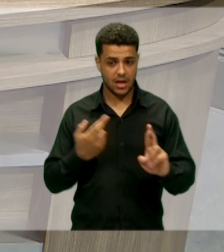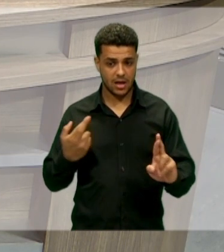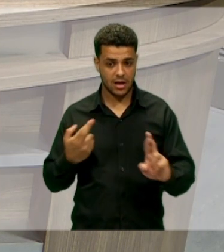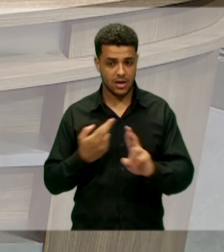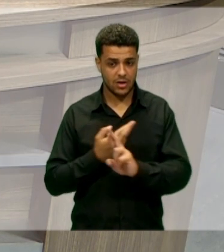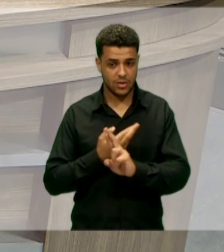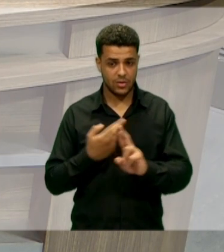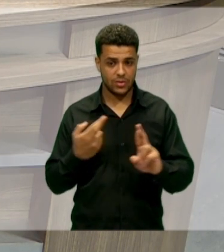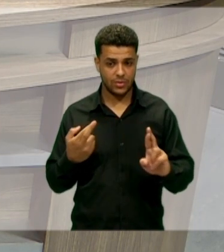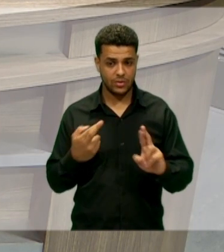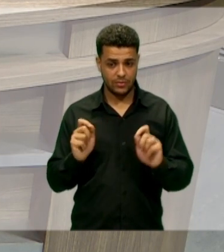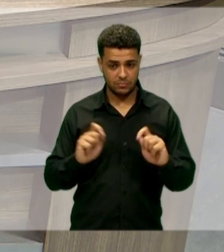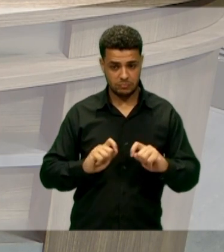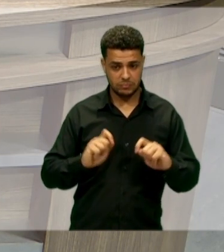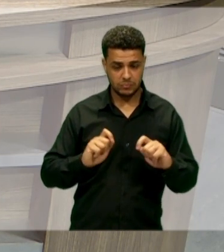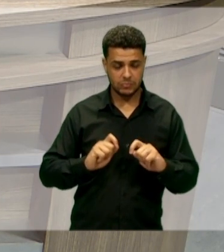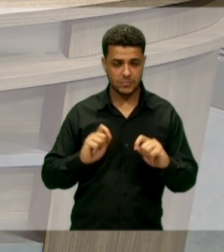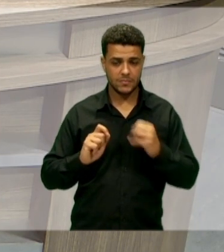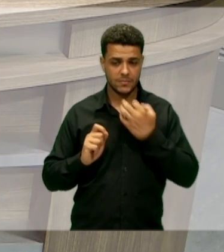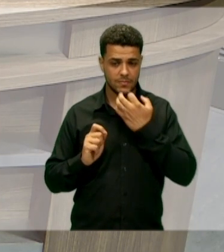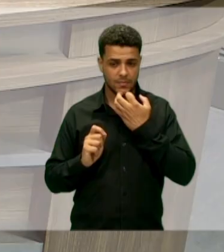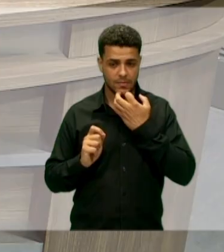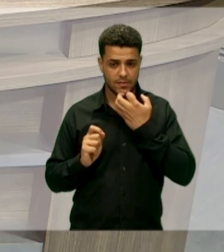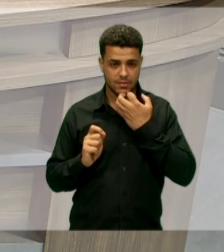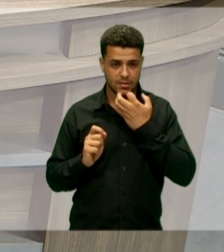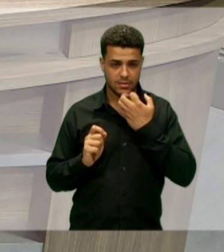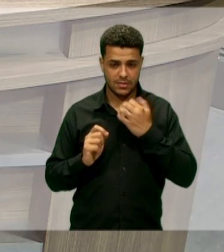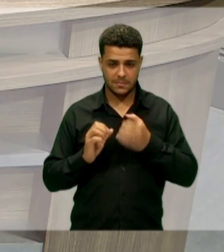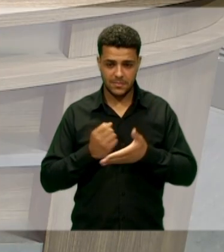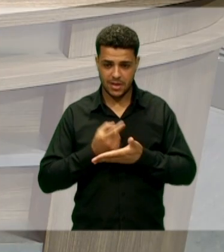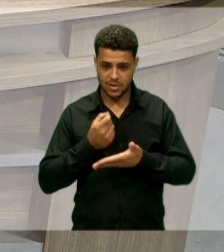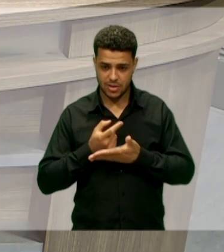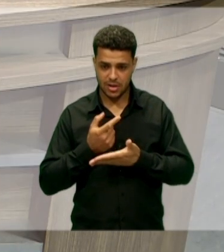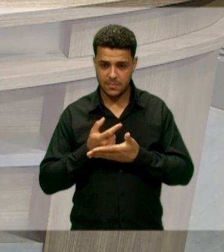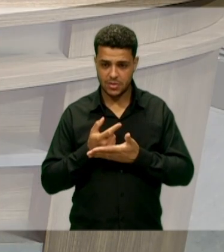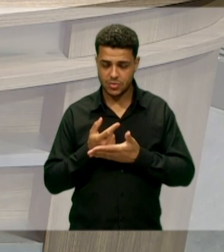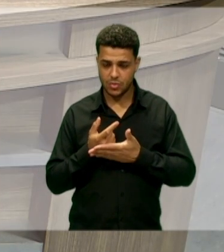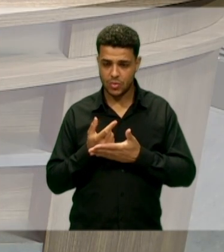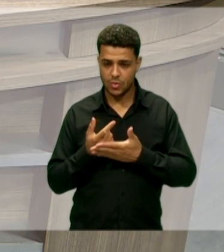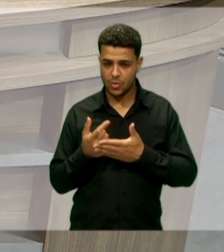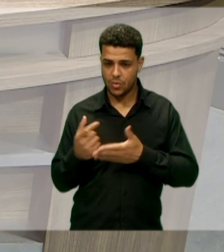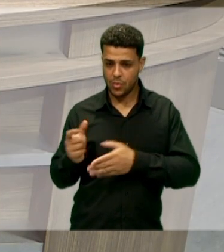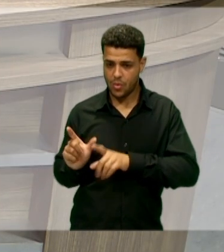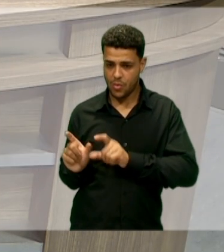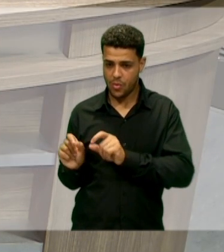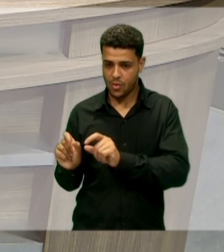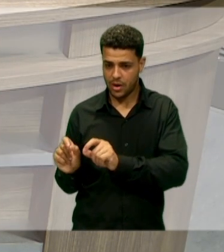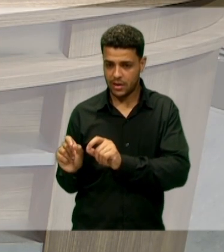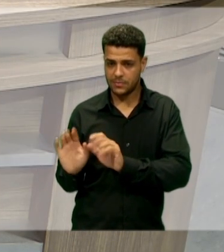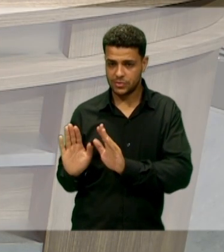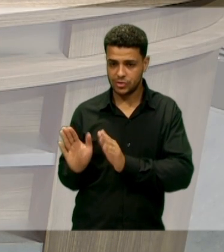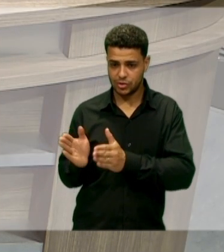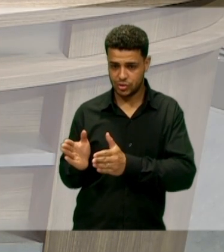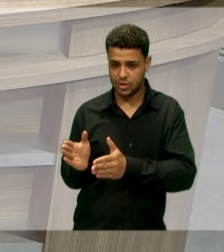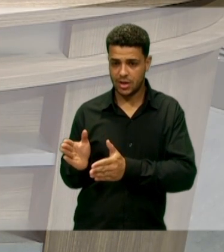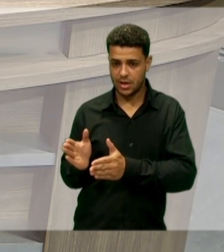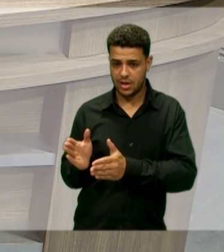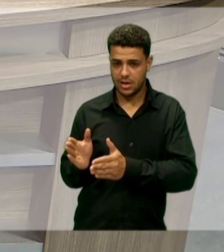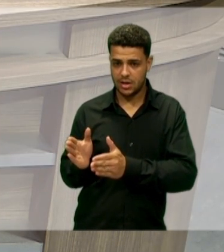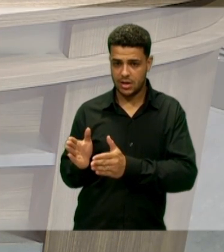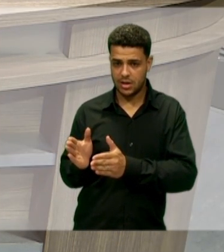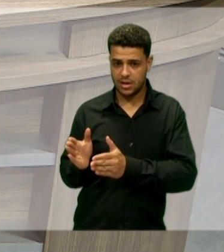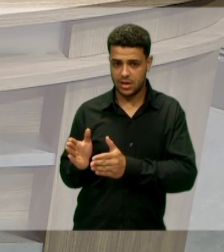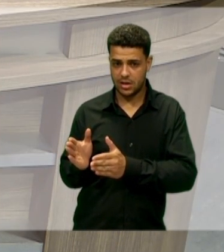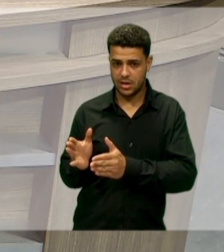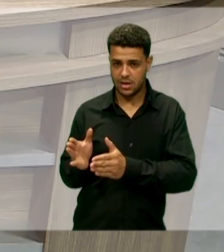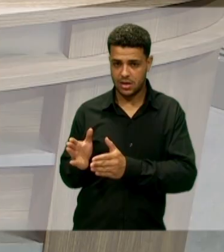relacionando esses possíveis medicamentos com alguns cânceres que estão, com pacientes